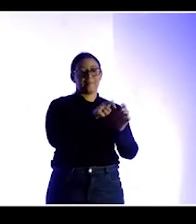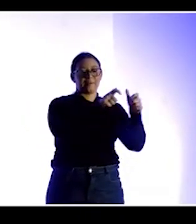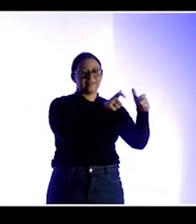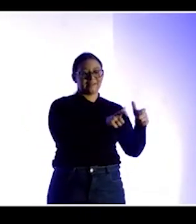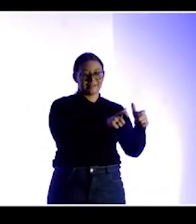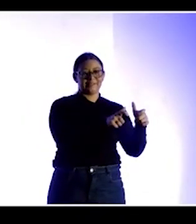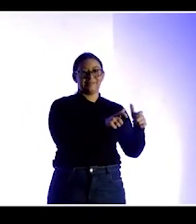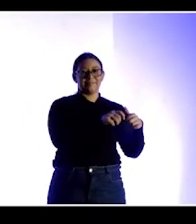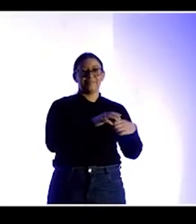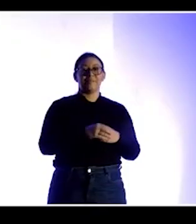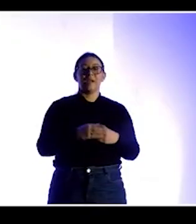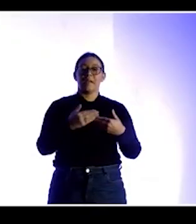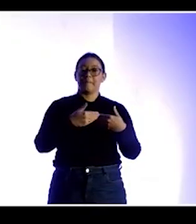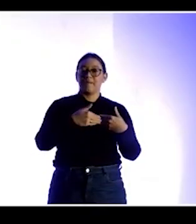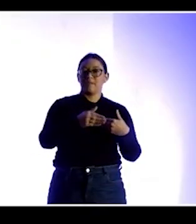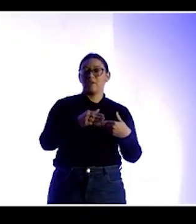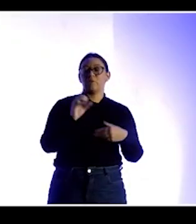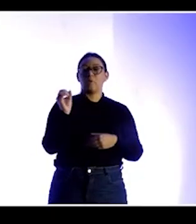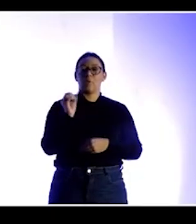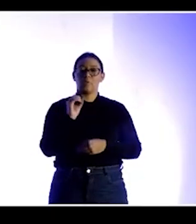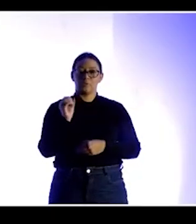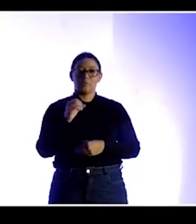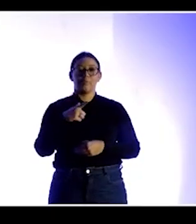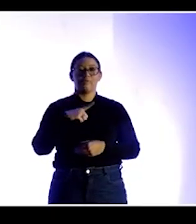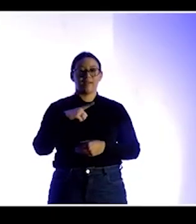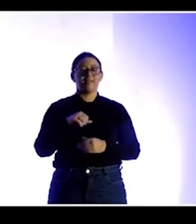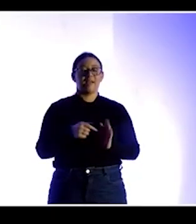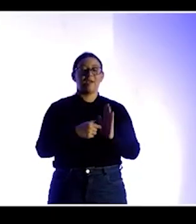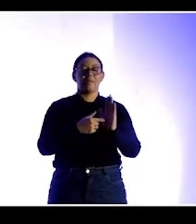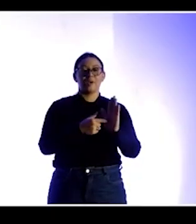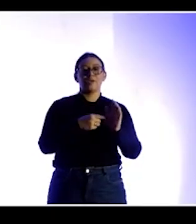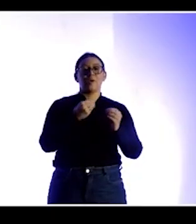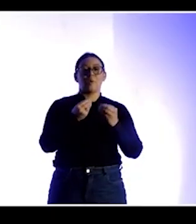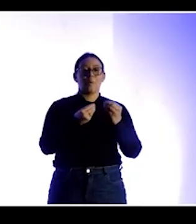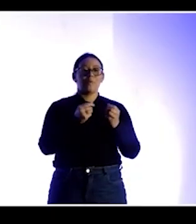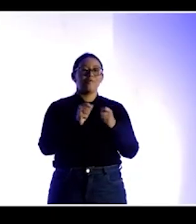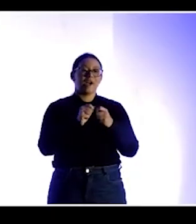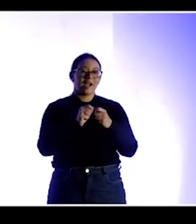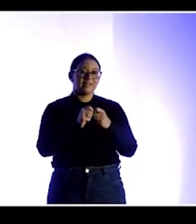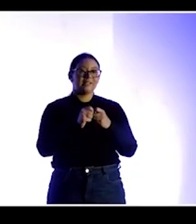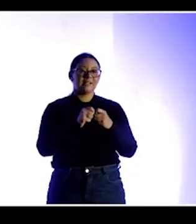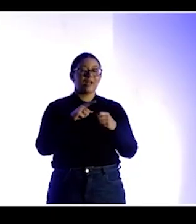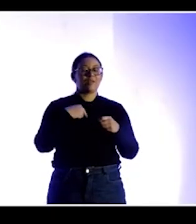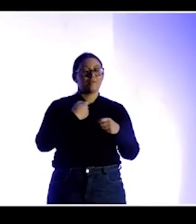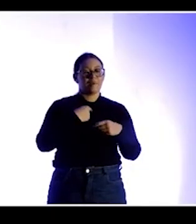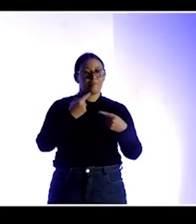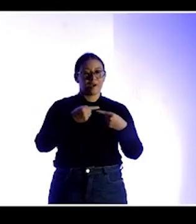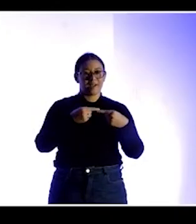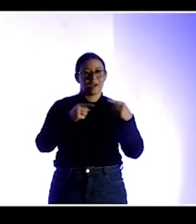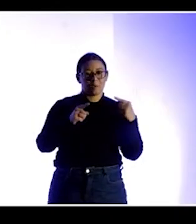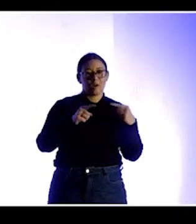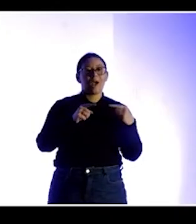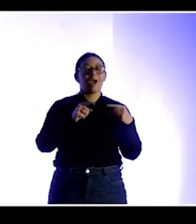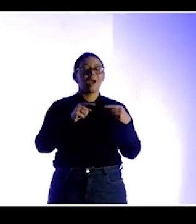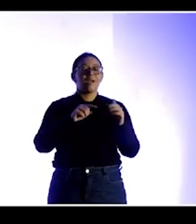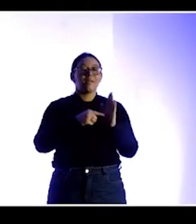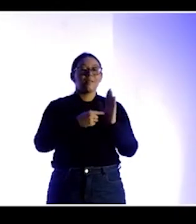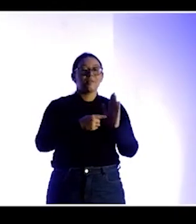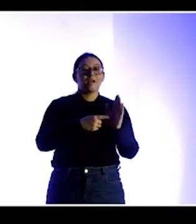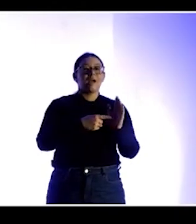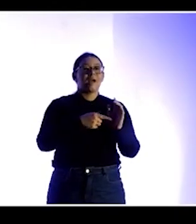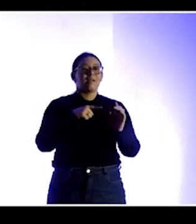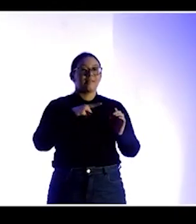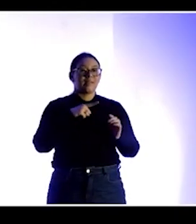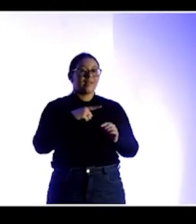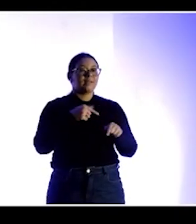de outubro, lá no Sapiens Park. Nosso gerador agrifotovoltaico vai ser inaugurado. Veja aqui estruturas mais altas do chão, aqui são as